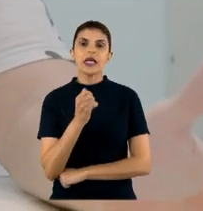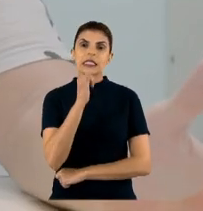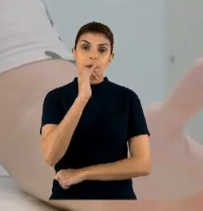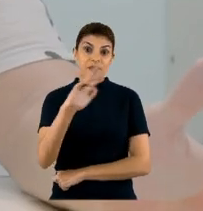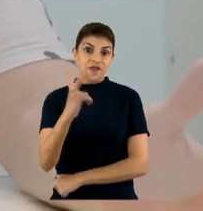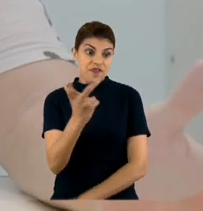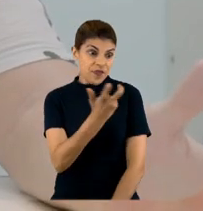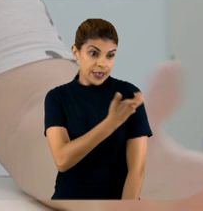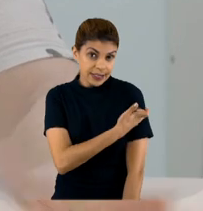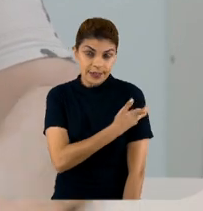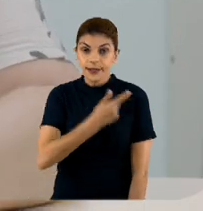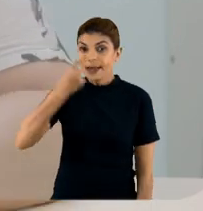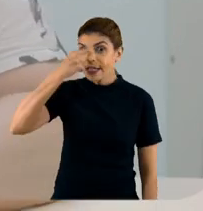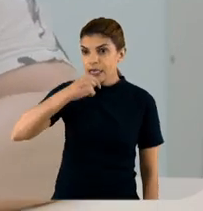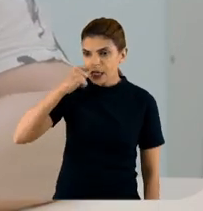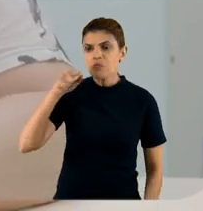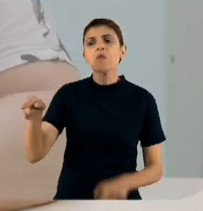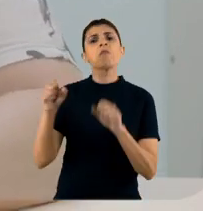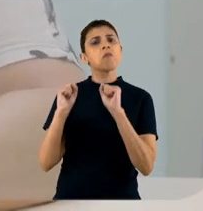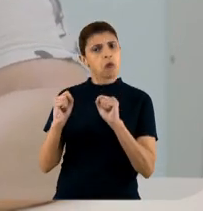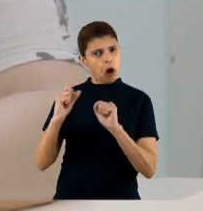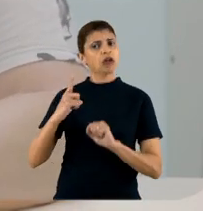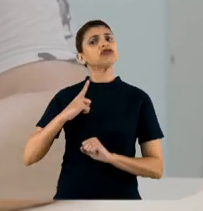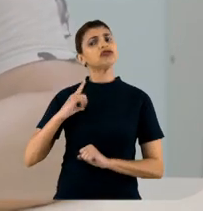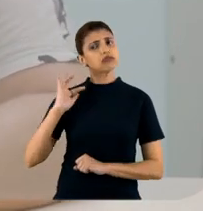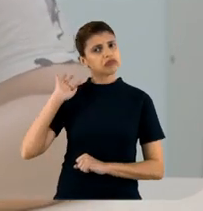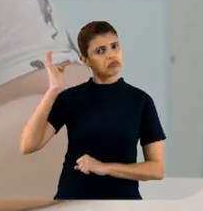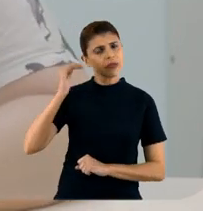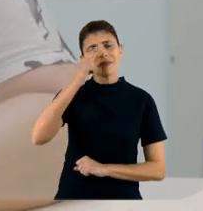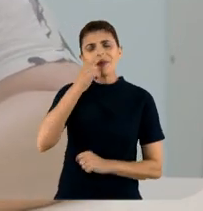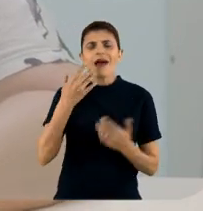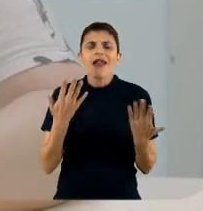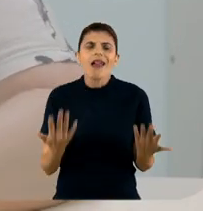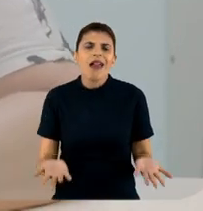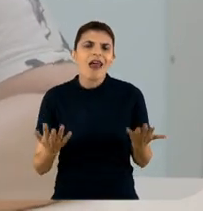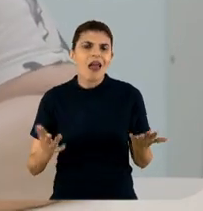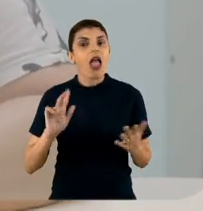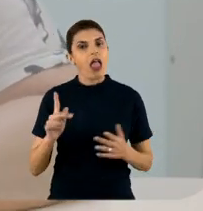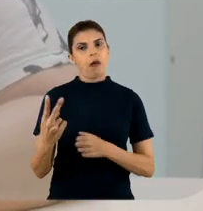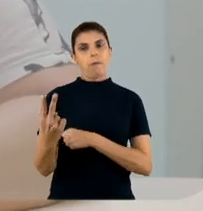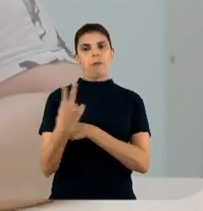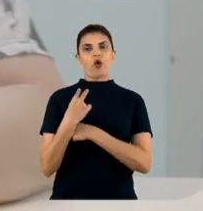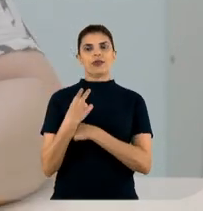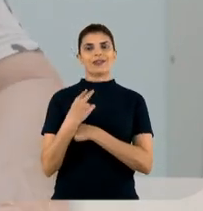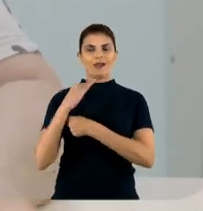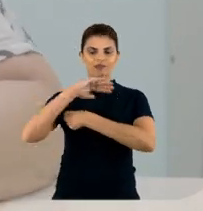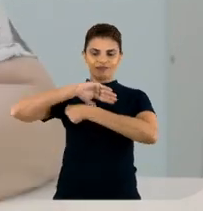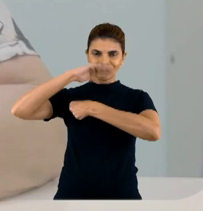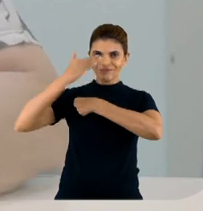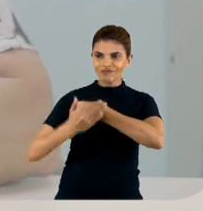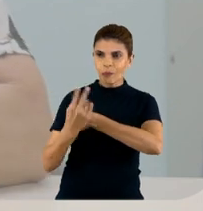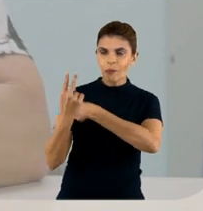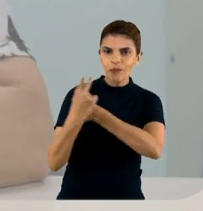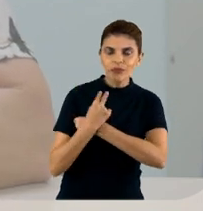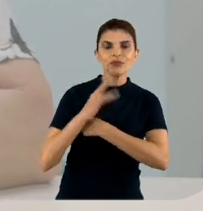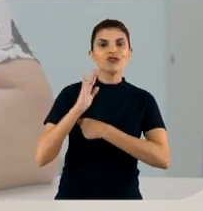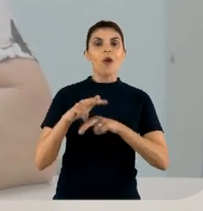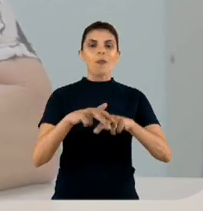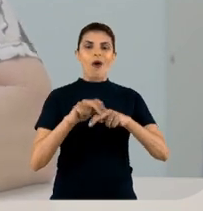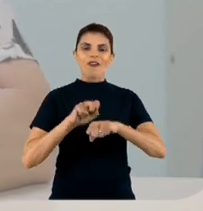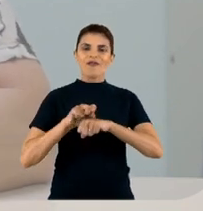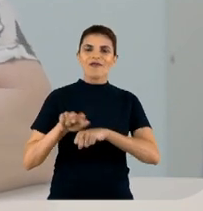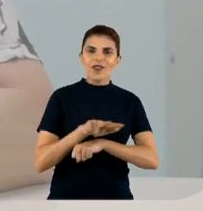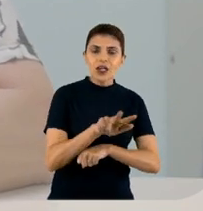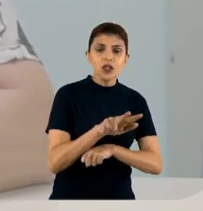dá a vacina paraa gripe por exemplo a gente porque a pessoa pode ter gripe mas ela vai ter uma gripe mais Branda Isso já é uma proteção né então já ter sido exposto ao